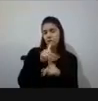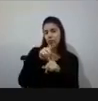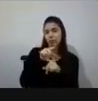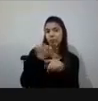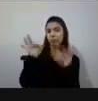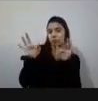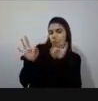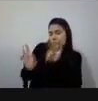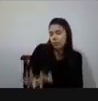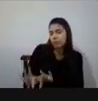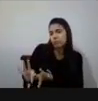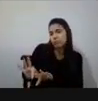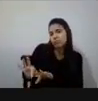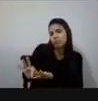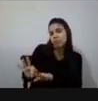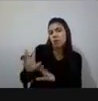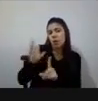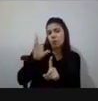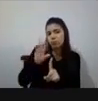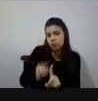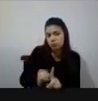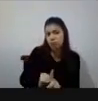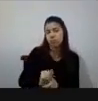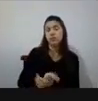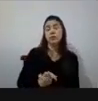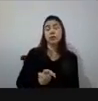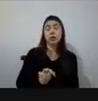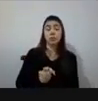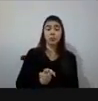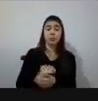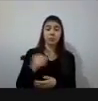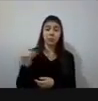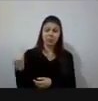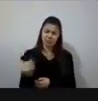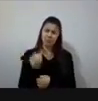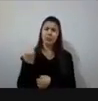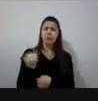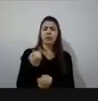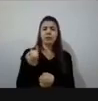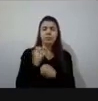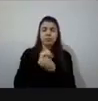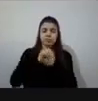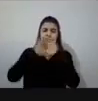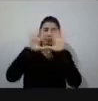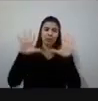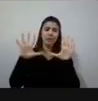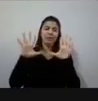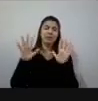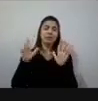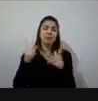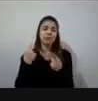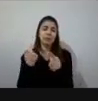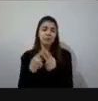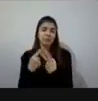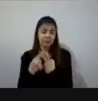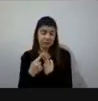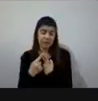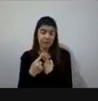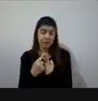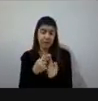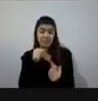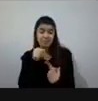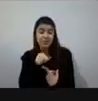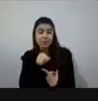para esclarecer esse ponto, que é um ponto não só de confusão da